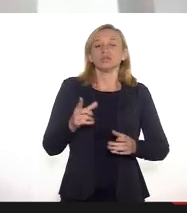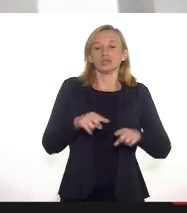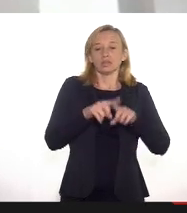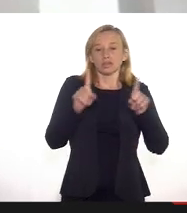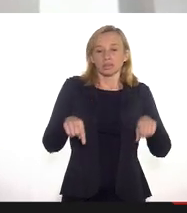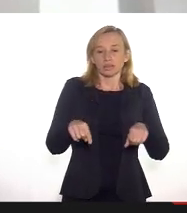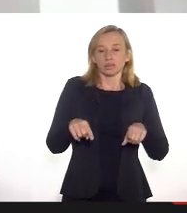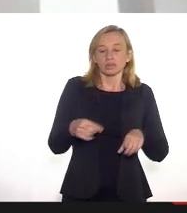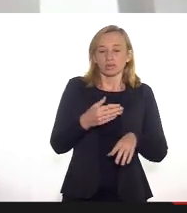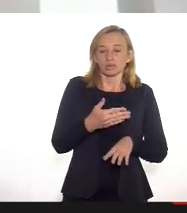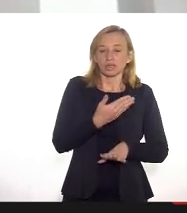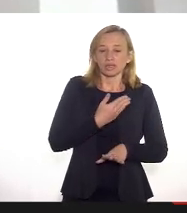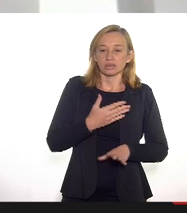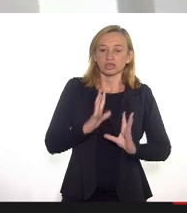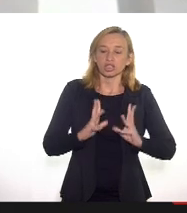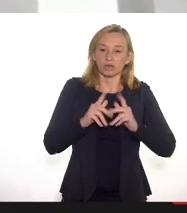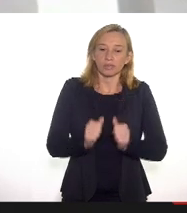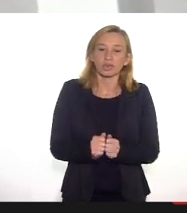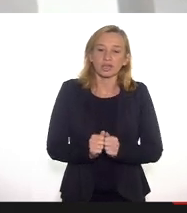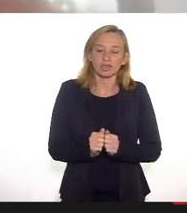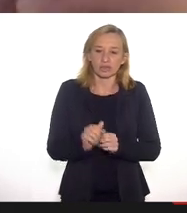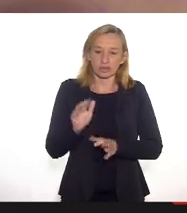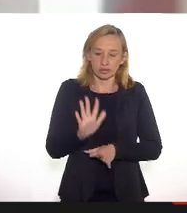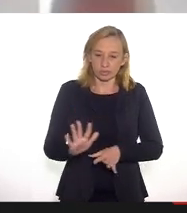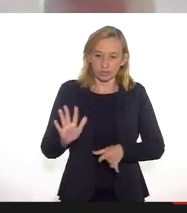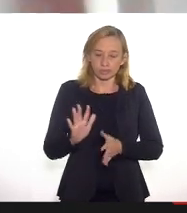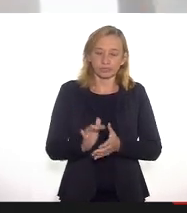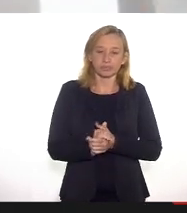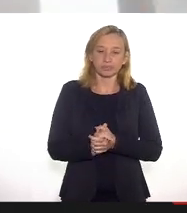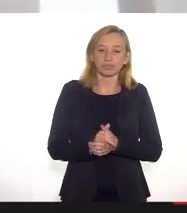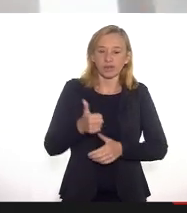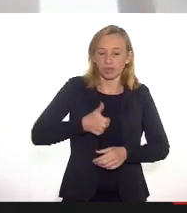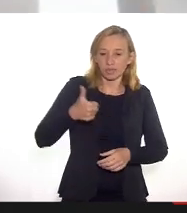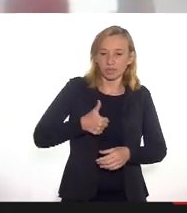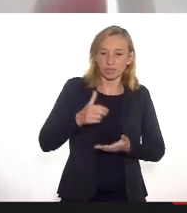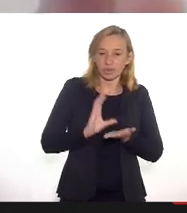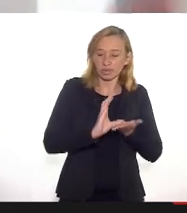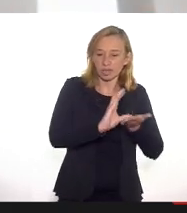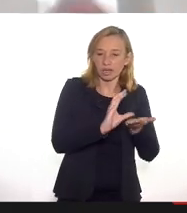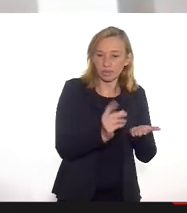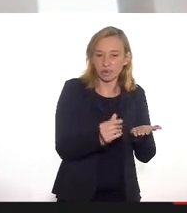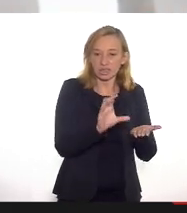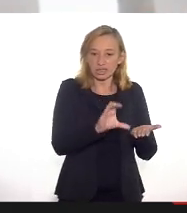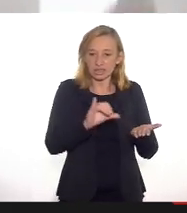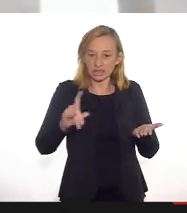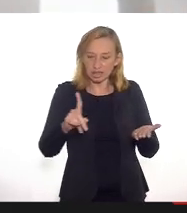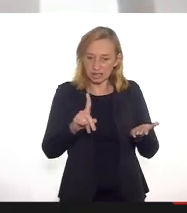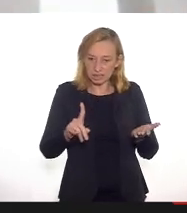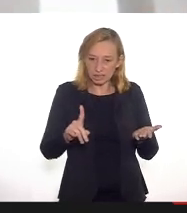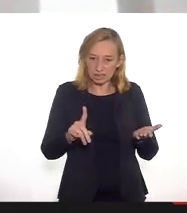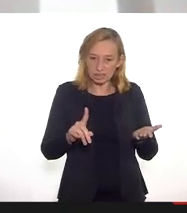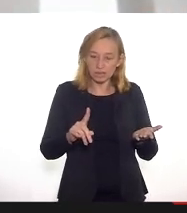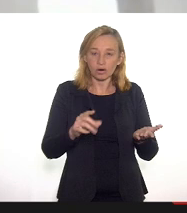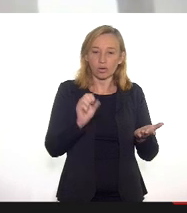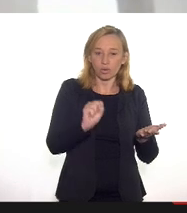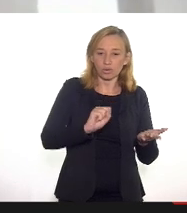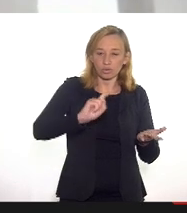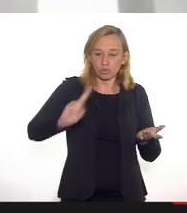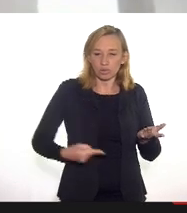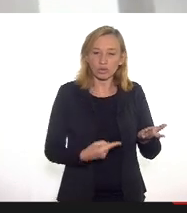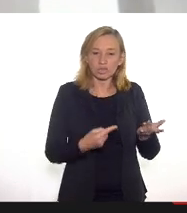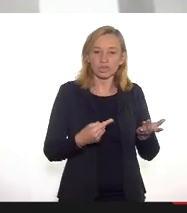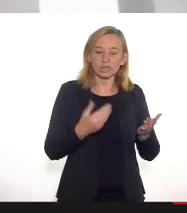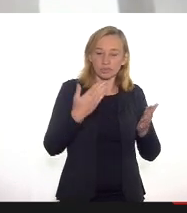serviços gerais nas unidades. A primeira remessa de verba CIDES, os 8 milhões e meio que foi enviado para as